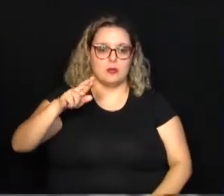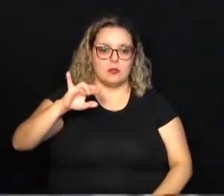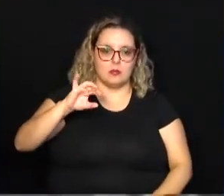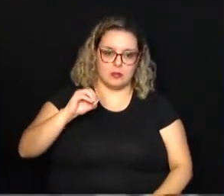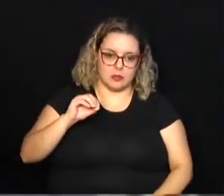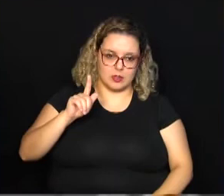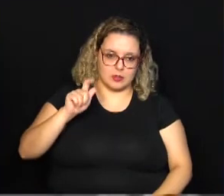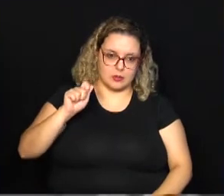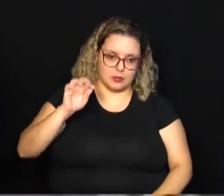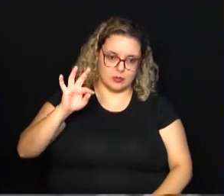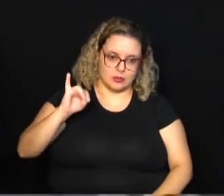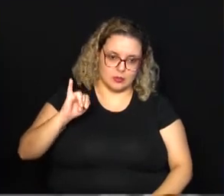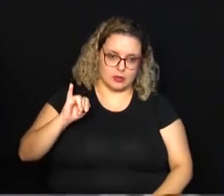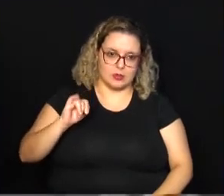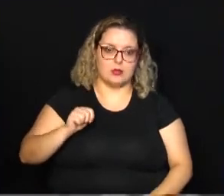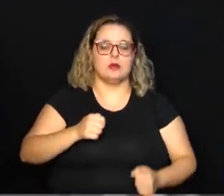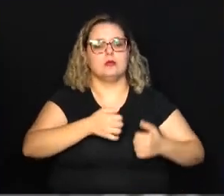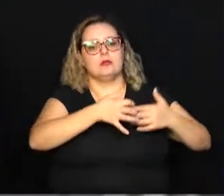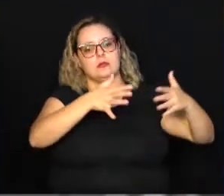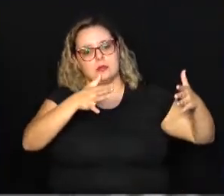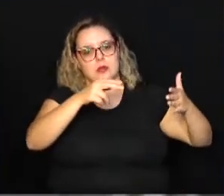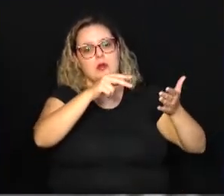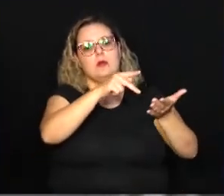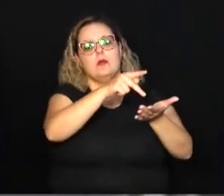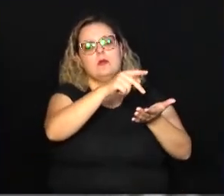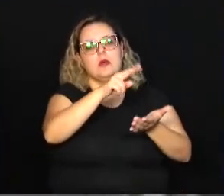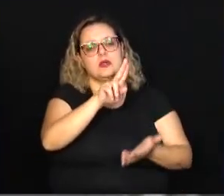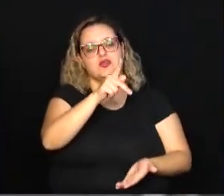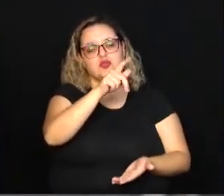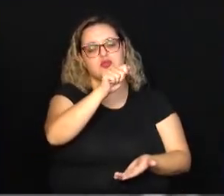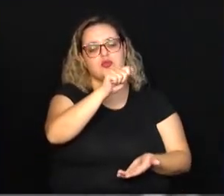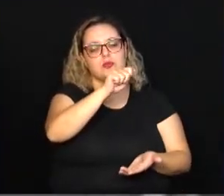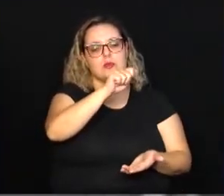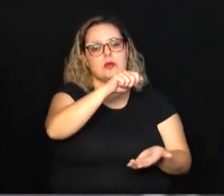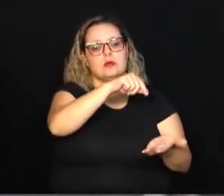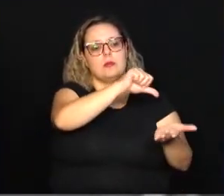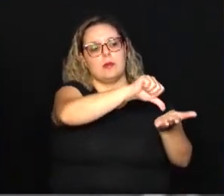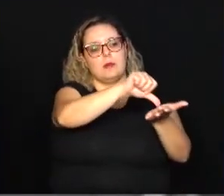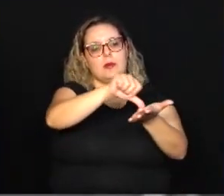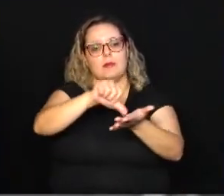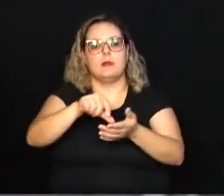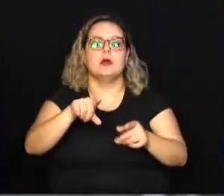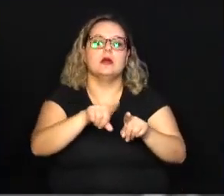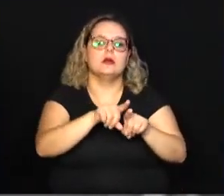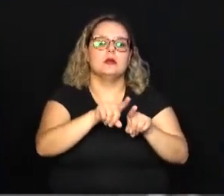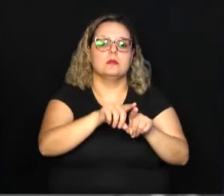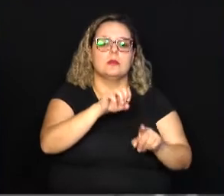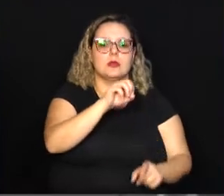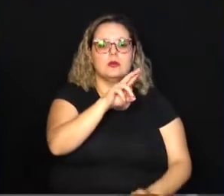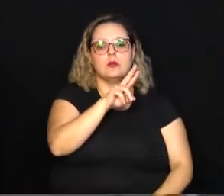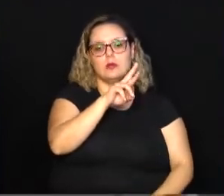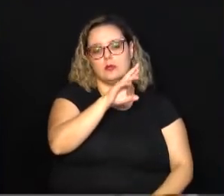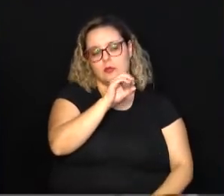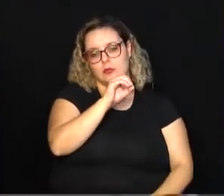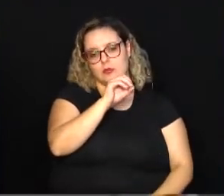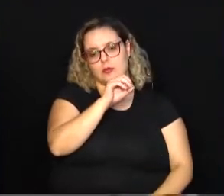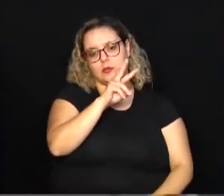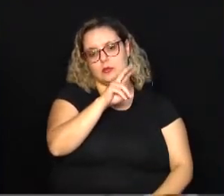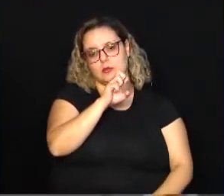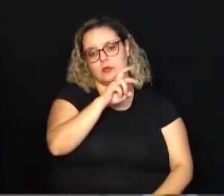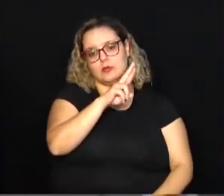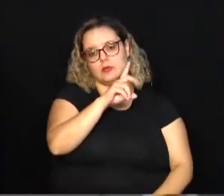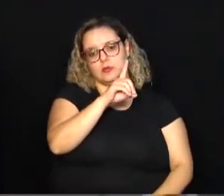esse setor para o Ouro Verde e para as UPAs. É um trabalho difícil, a pandemia ano